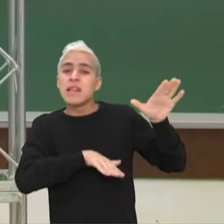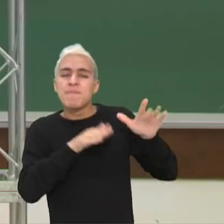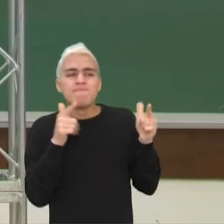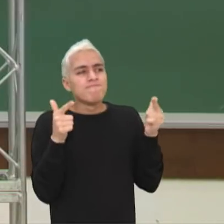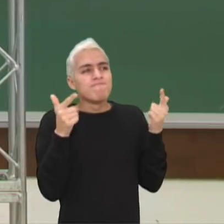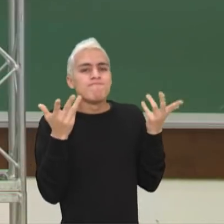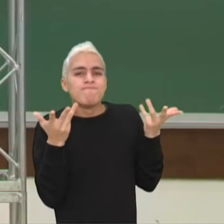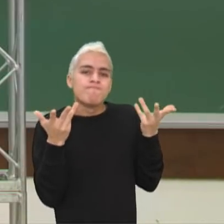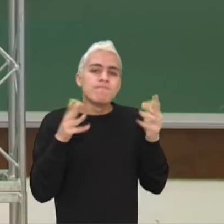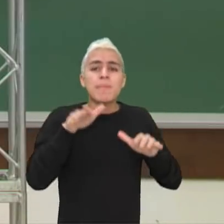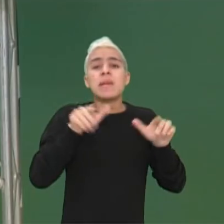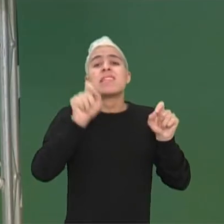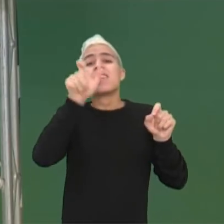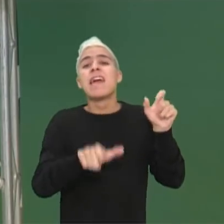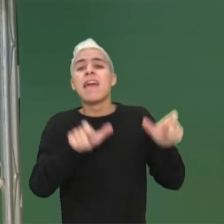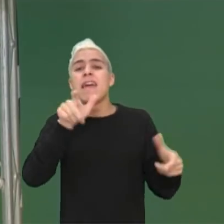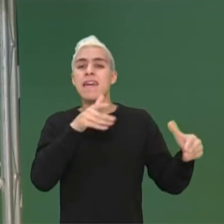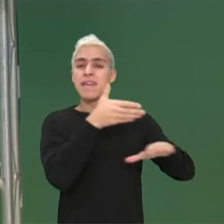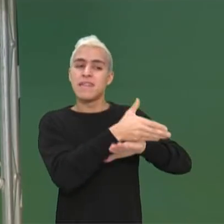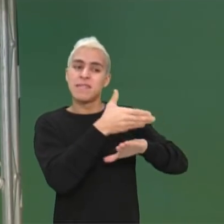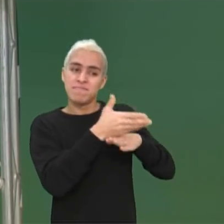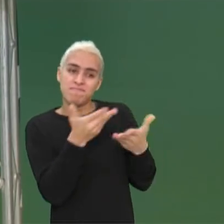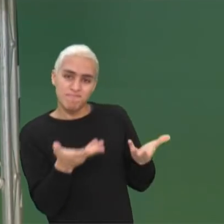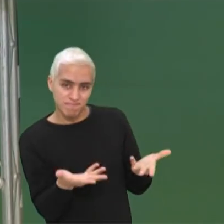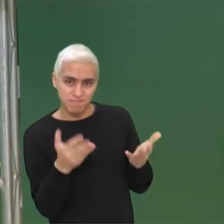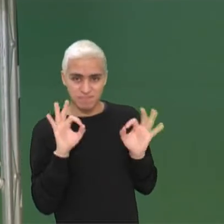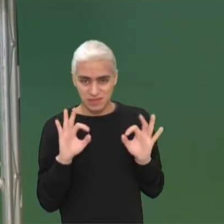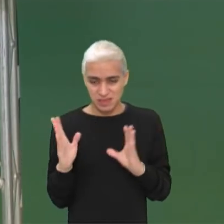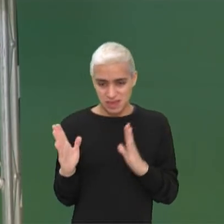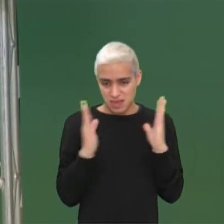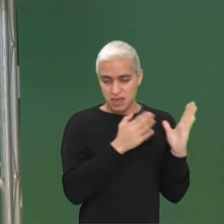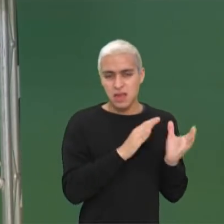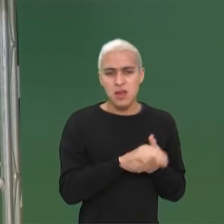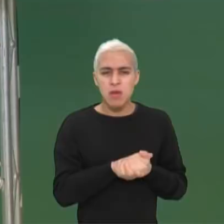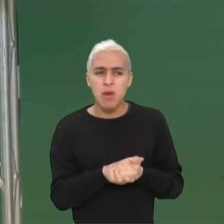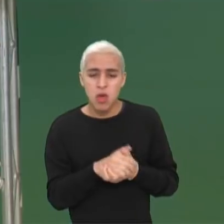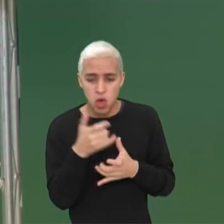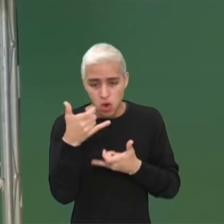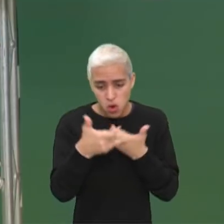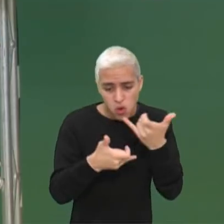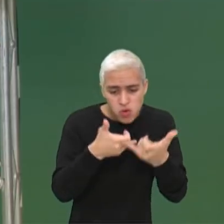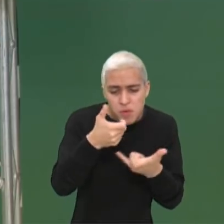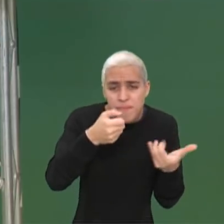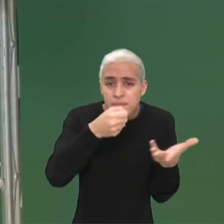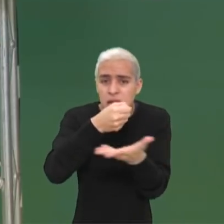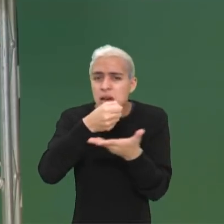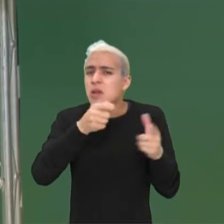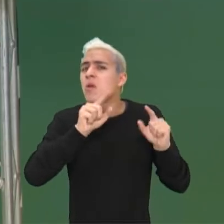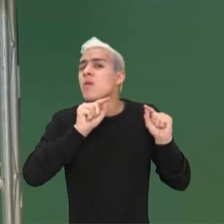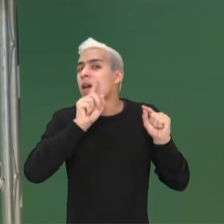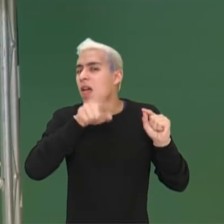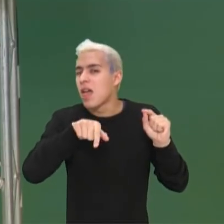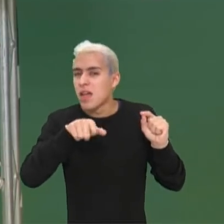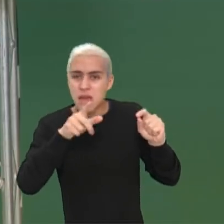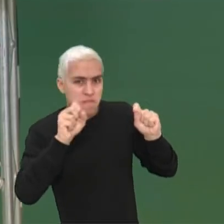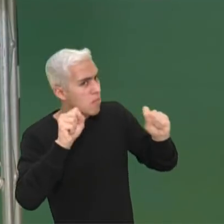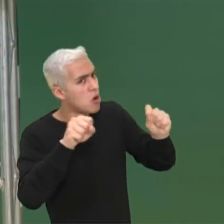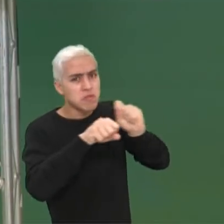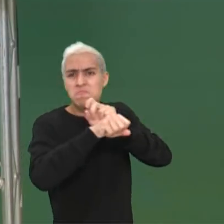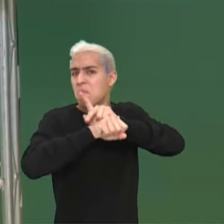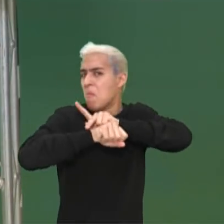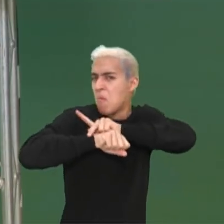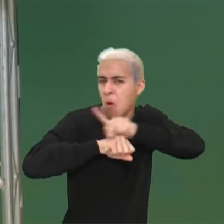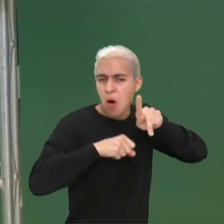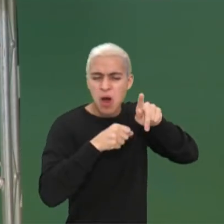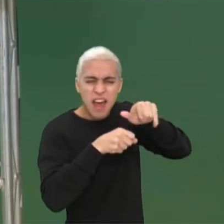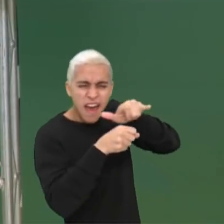quem está participando e jogando. Os jogos podem ter por base estratégia pura. Então, como assim